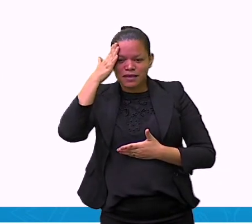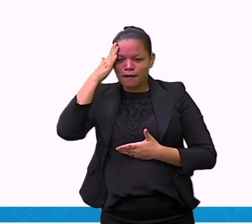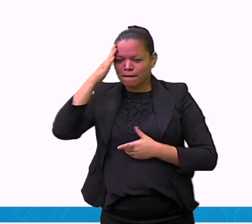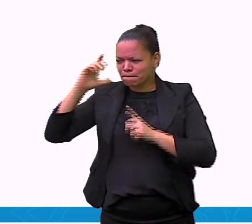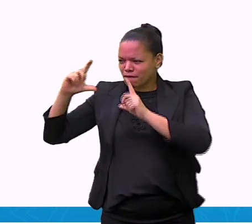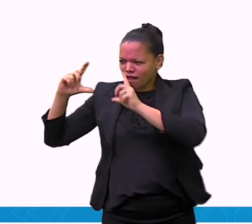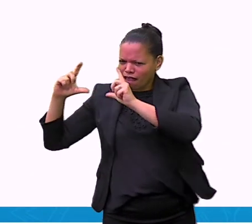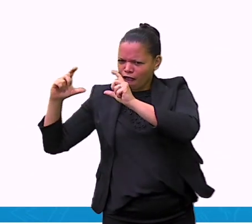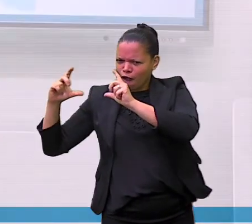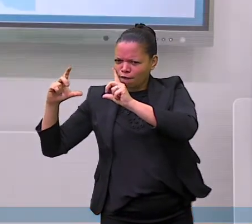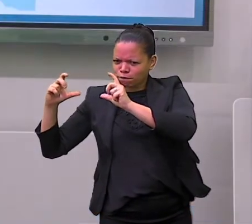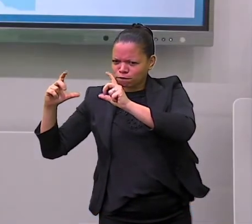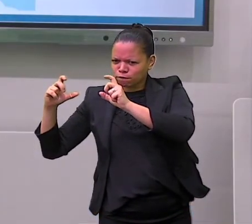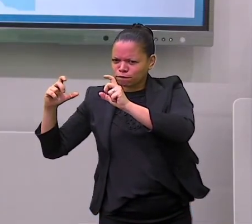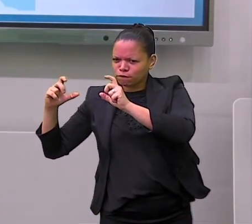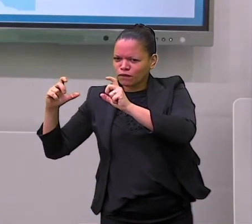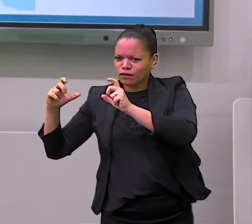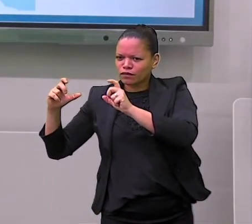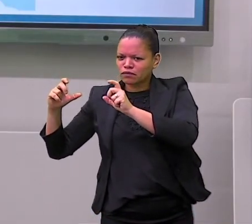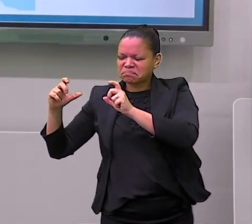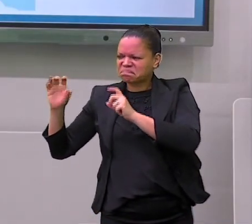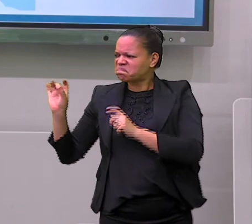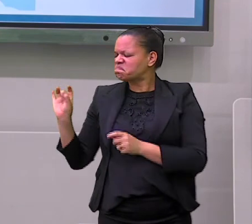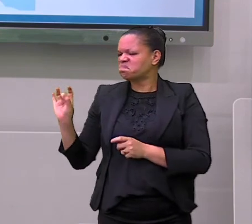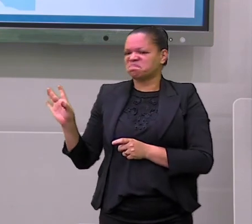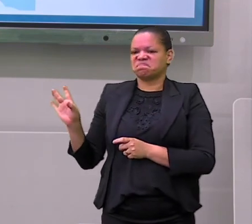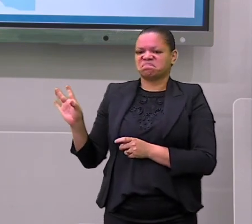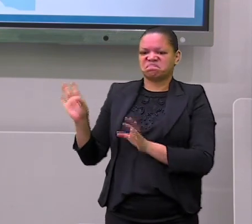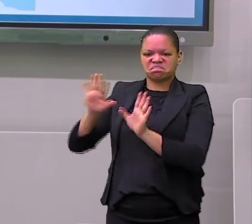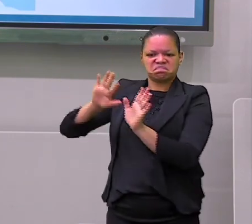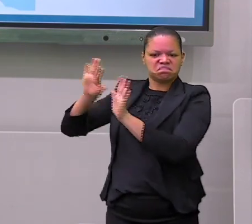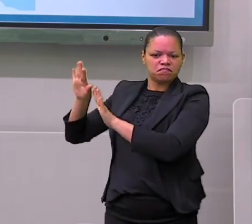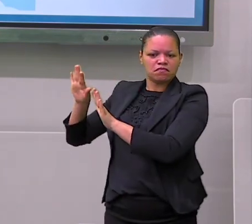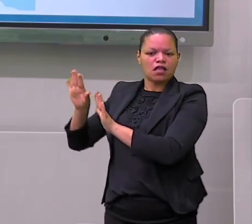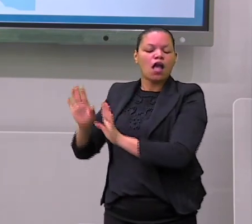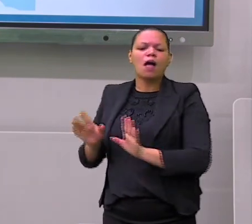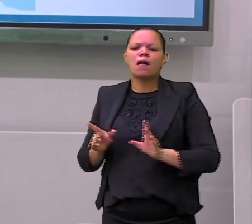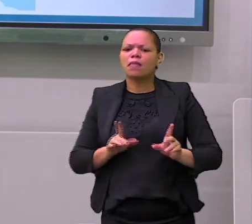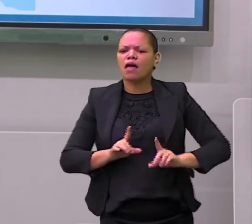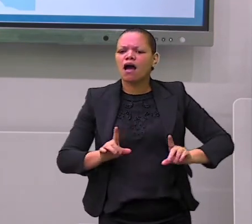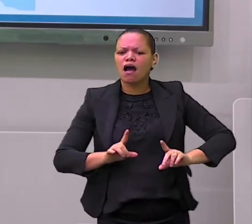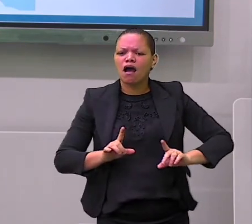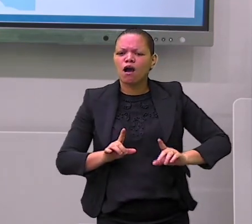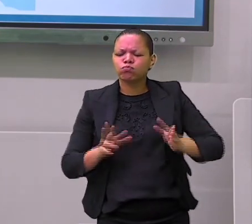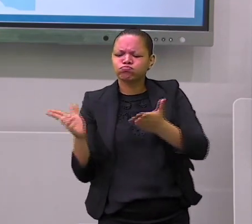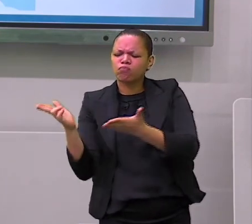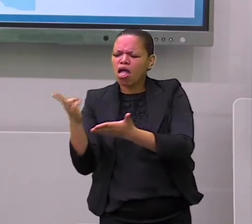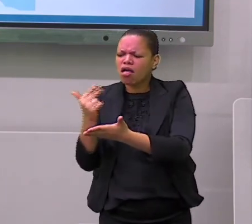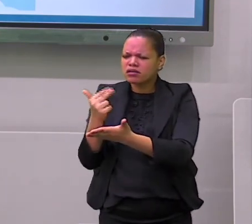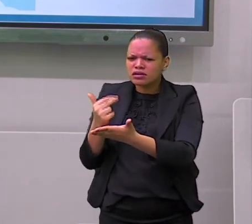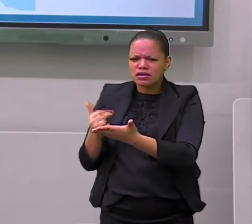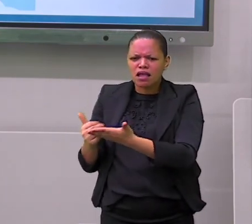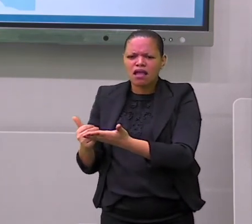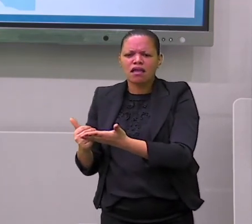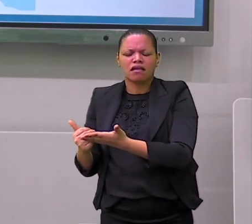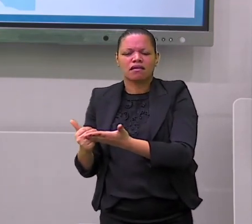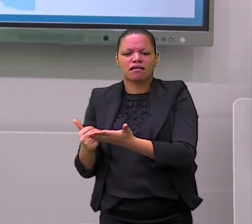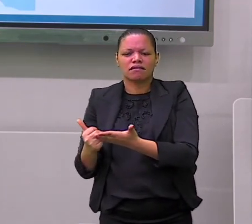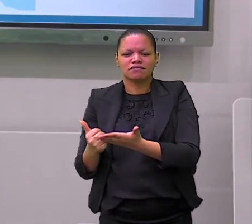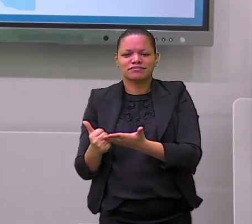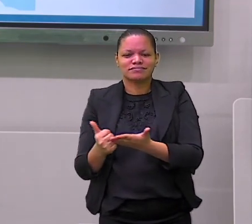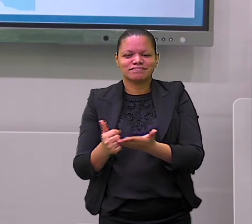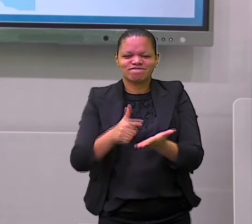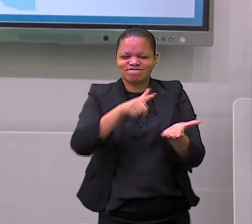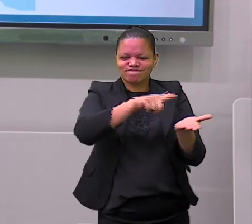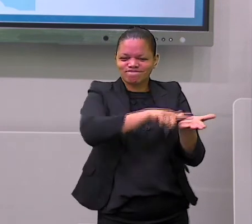só a foto tirada em uma máquina. É um desenho, é uma imagem de revista e